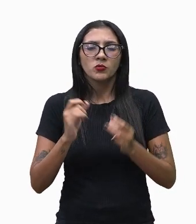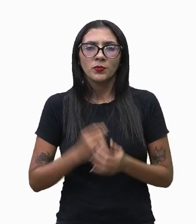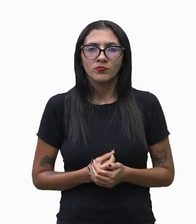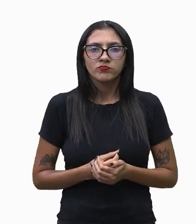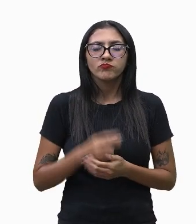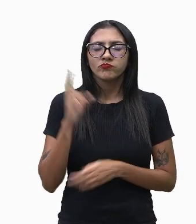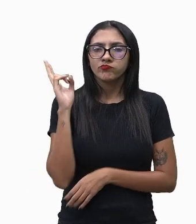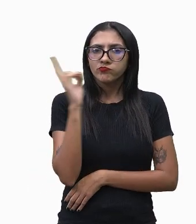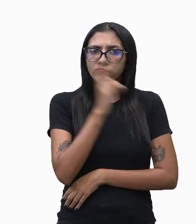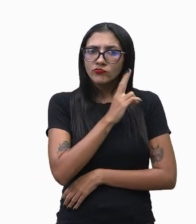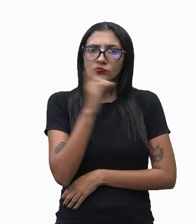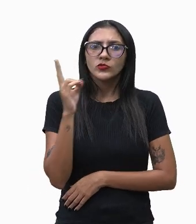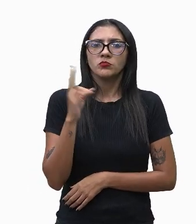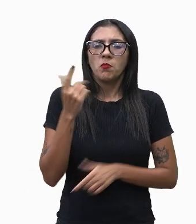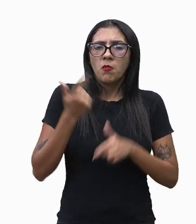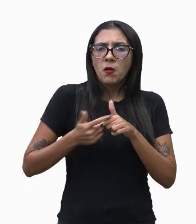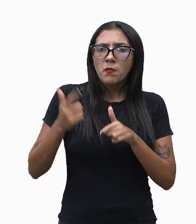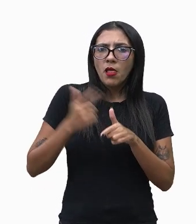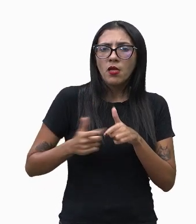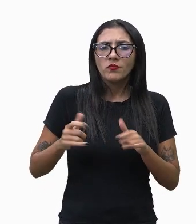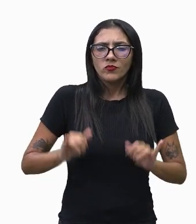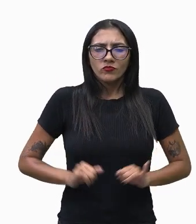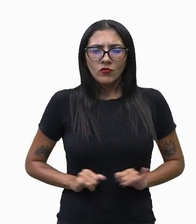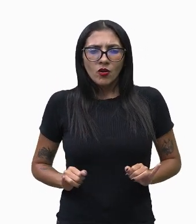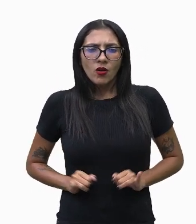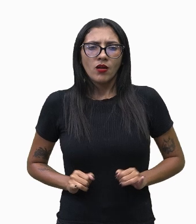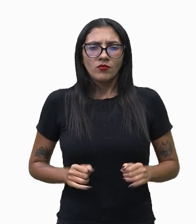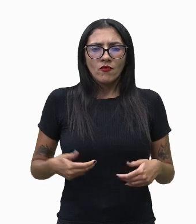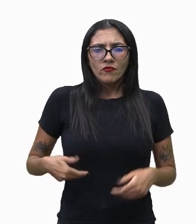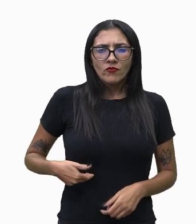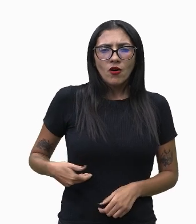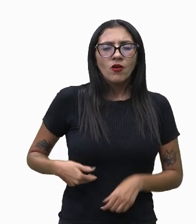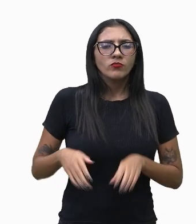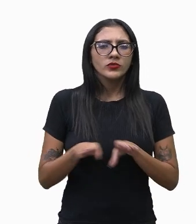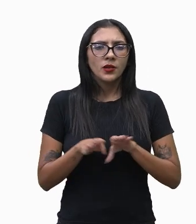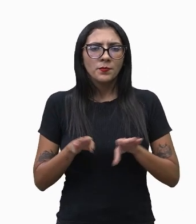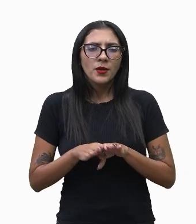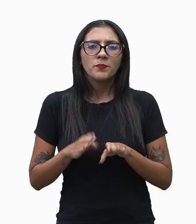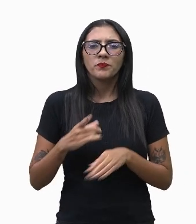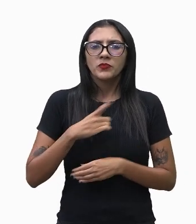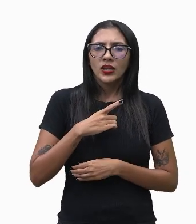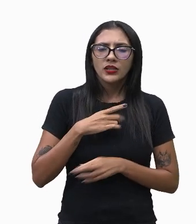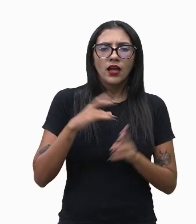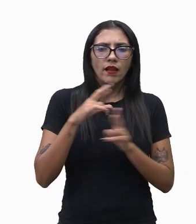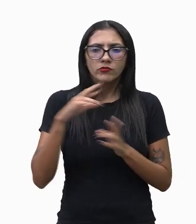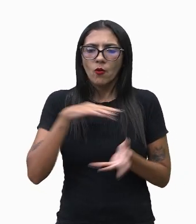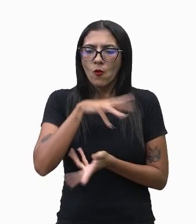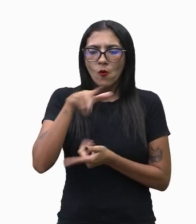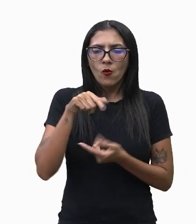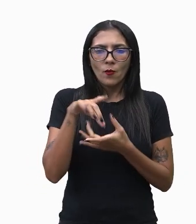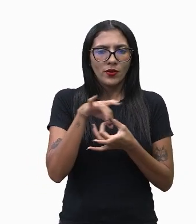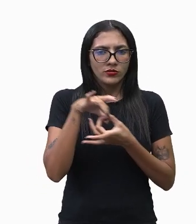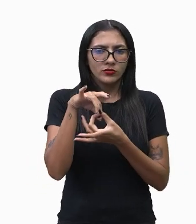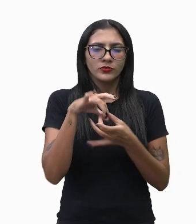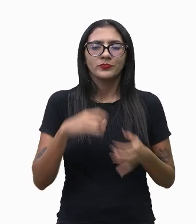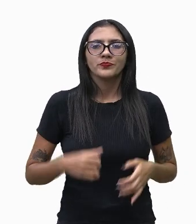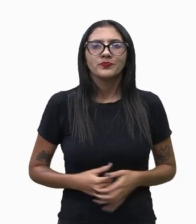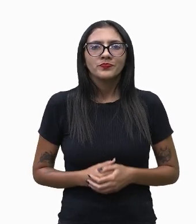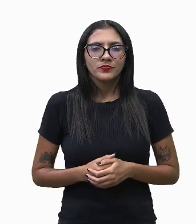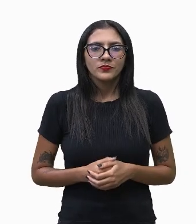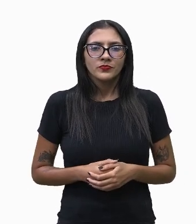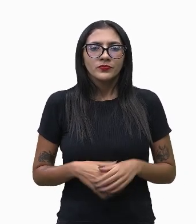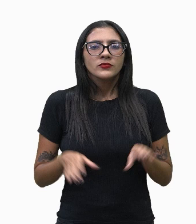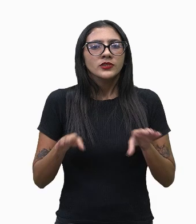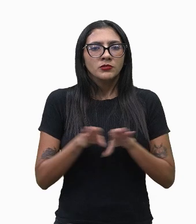problemas de miséria e fome que são exacerbados pela globalização. Nessa declaração,